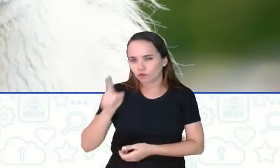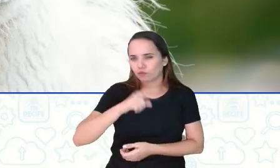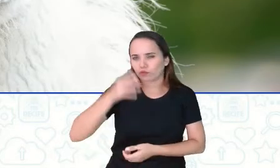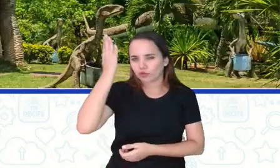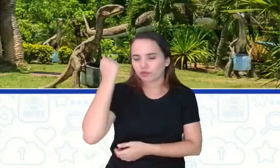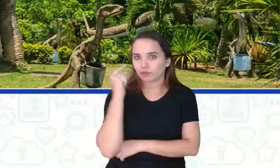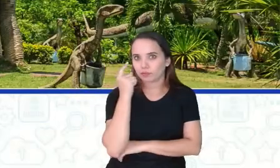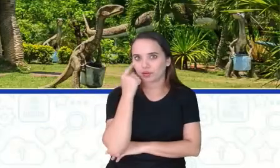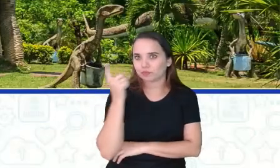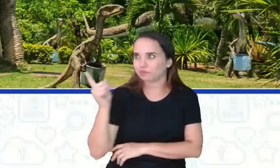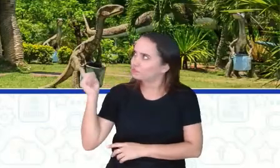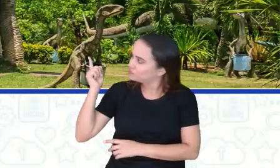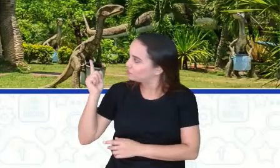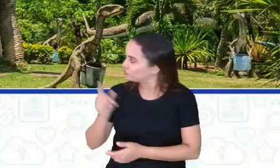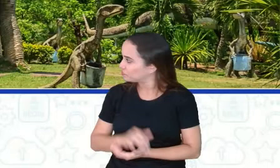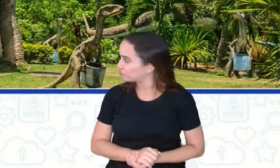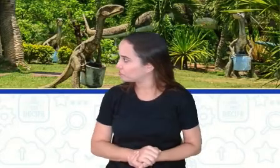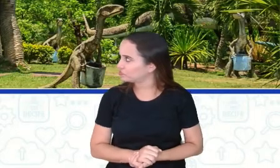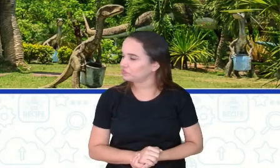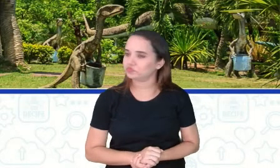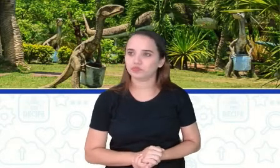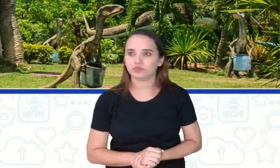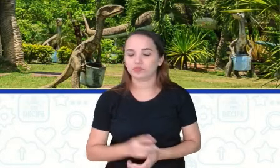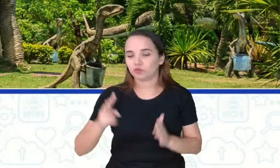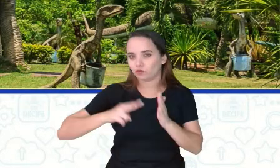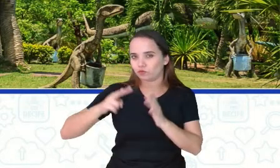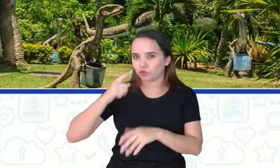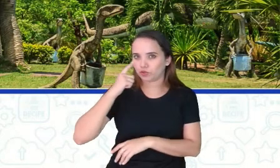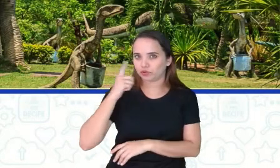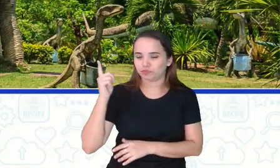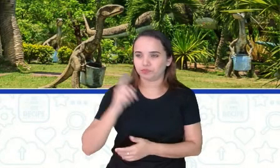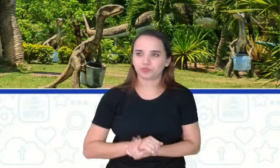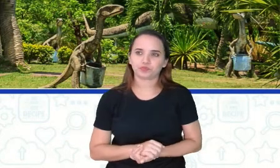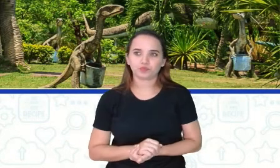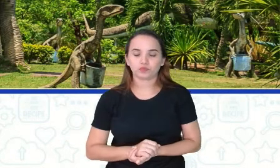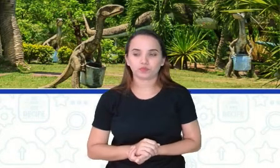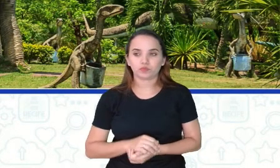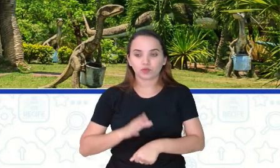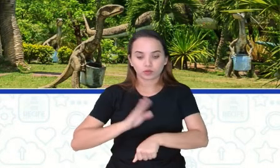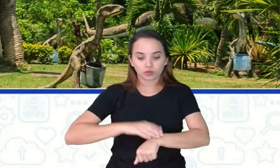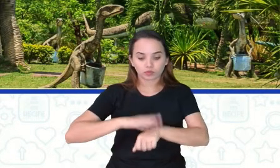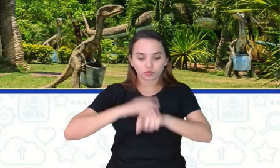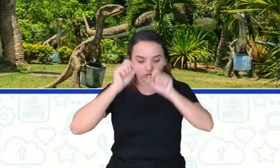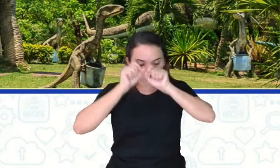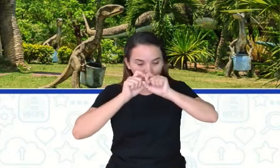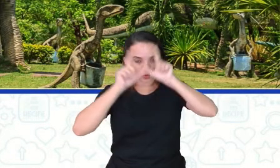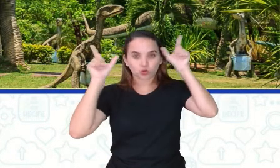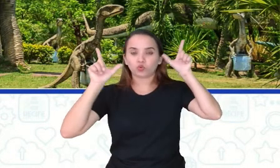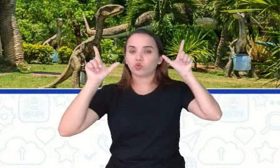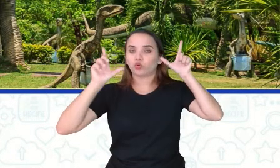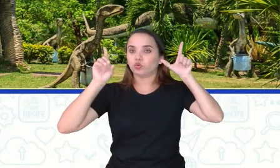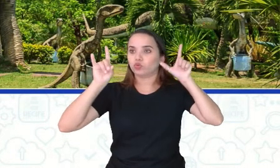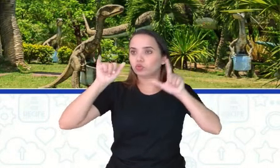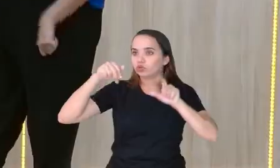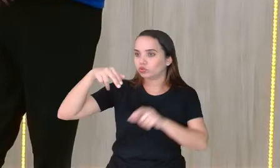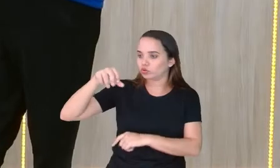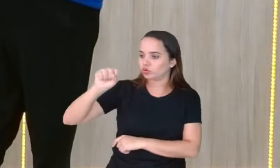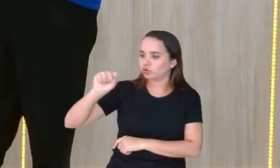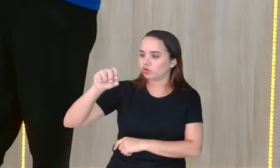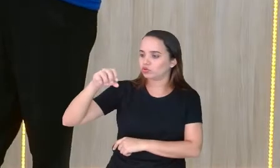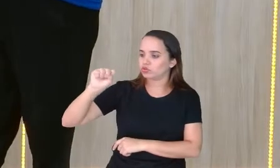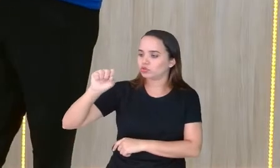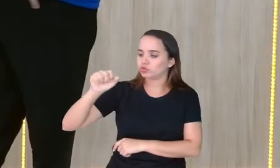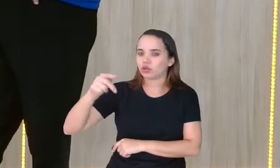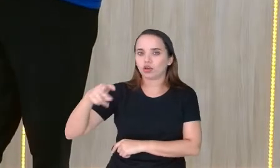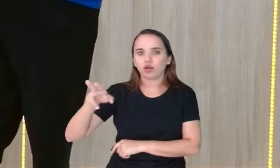adoro isso aqui. Olha, vou ler aqui para vocês. Quando acordou, o dinossauro ainda estava lá.